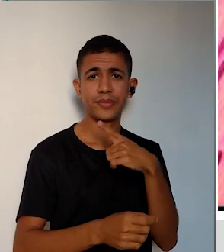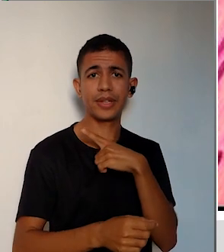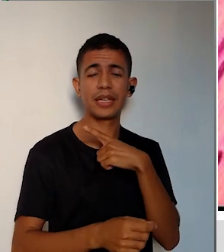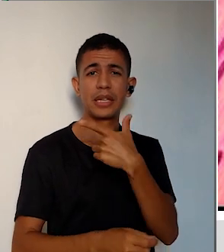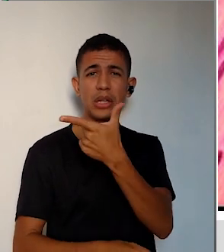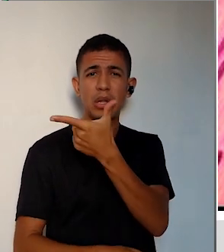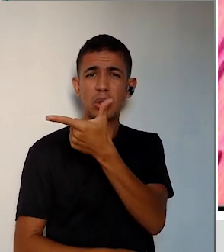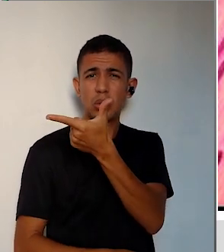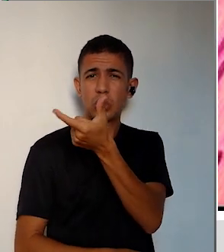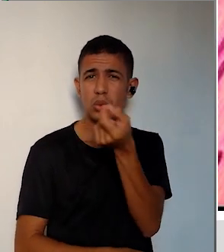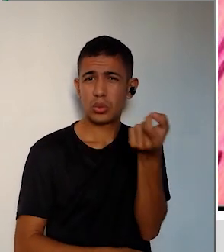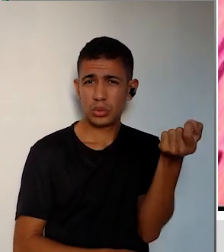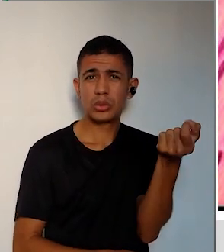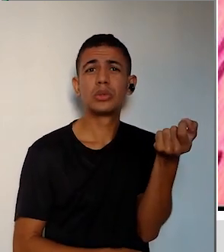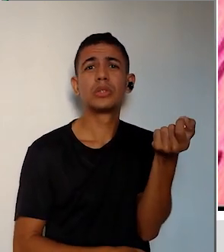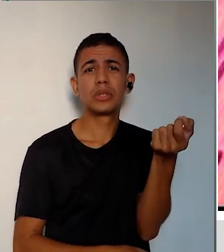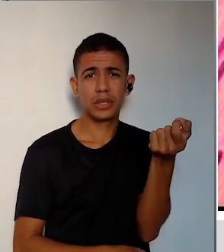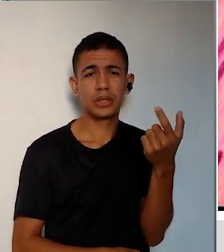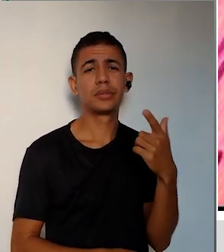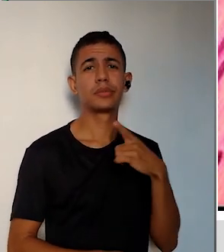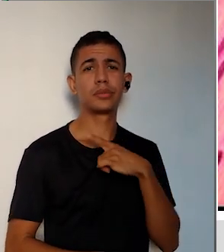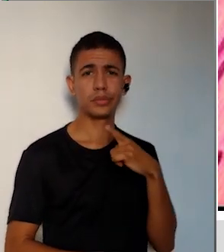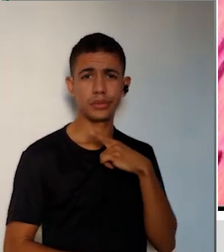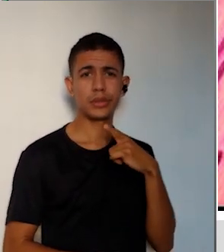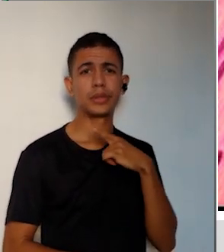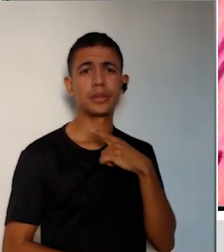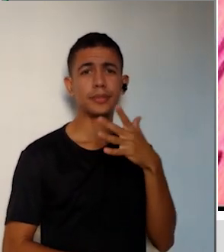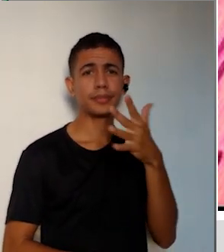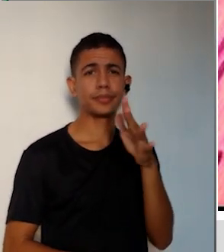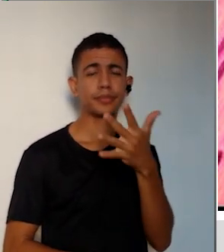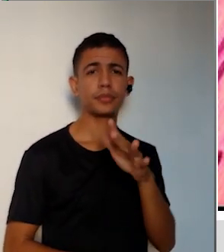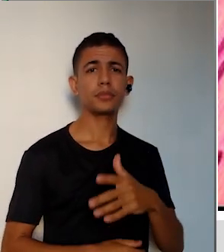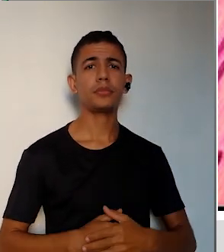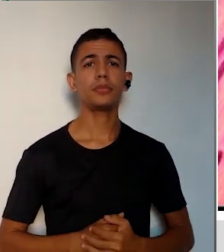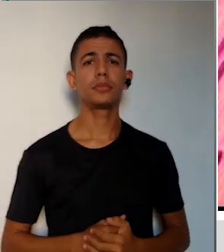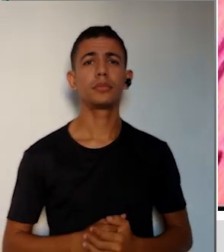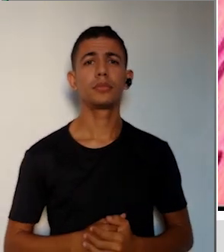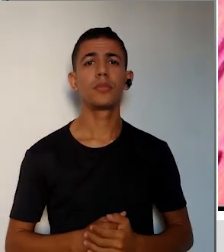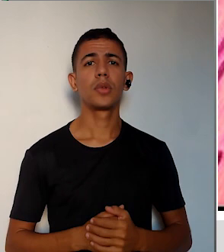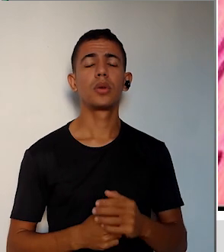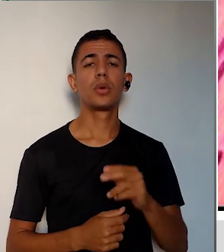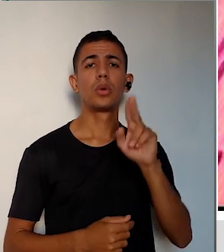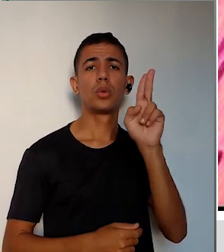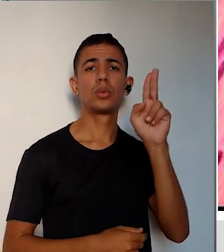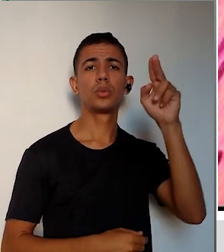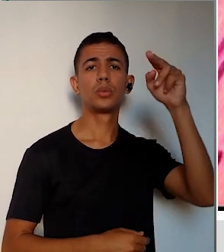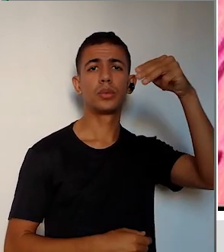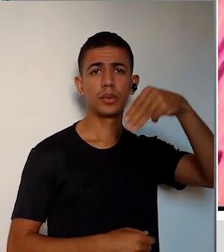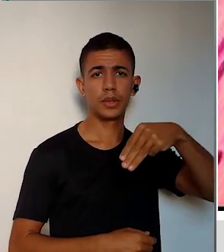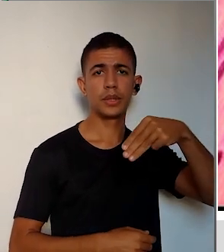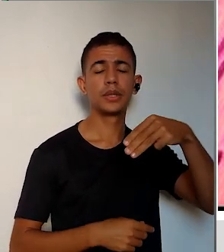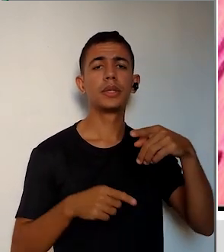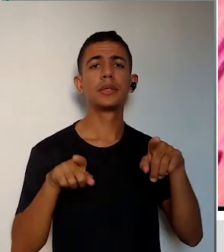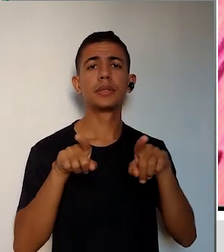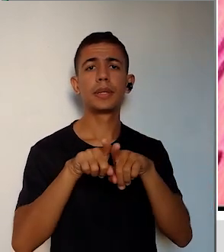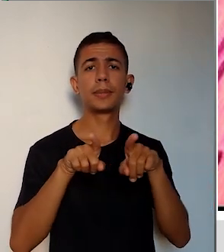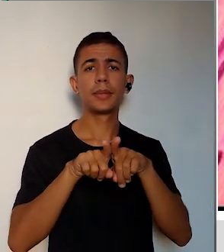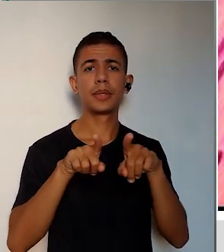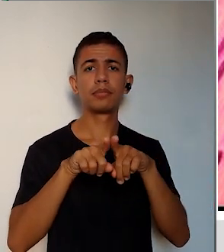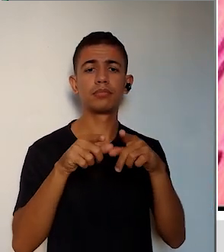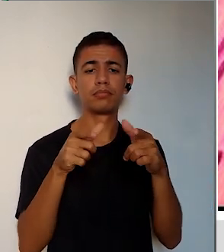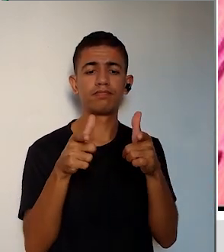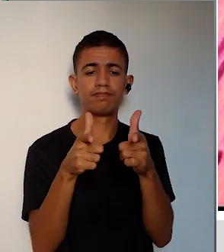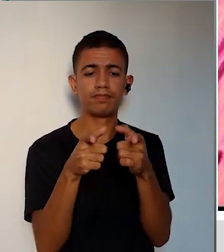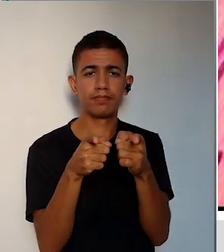de 200 micrômetros de extensão e 5 micrômetros de